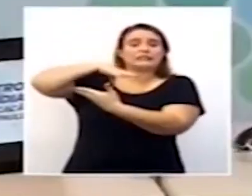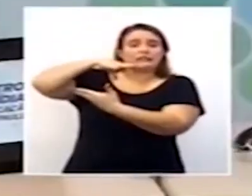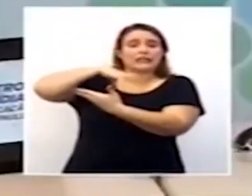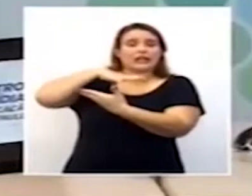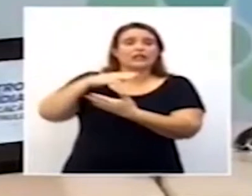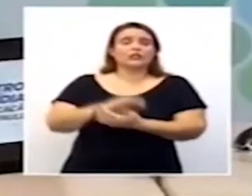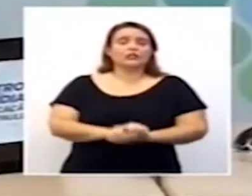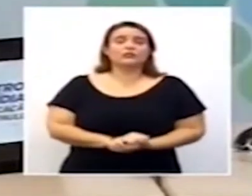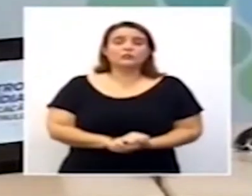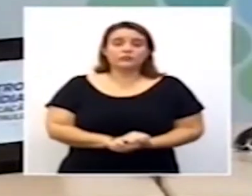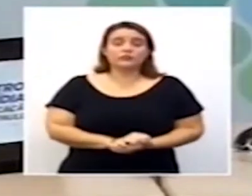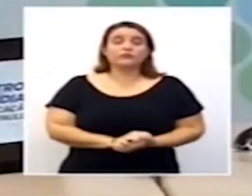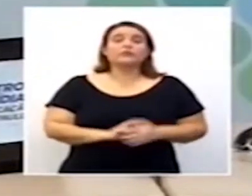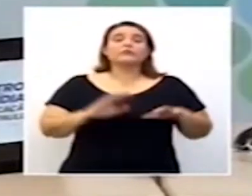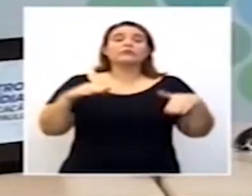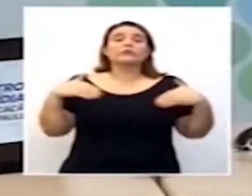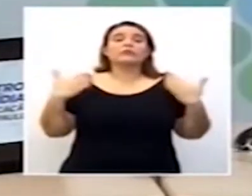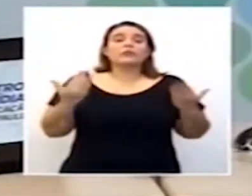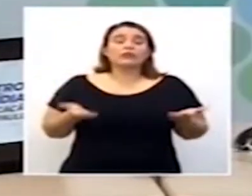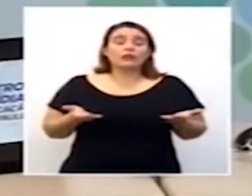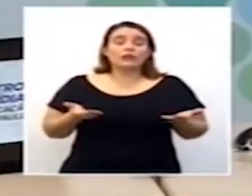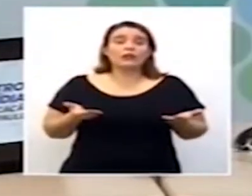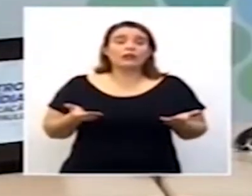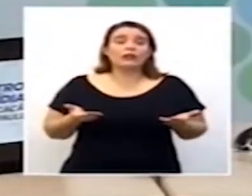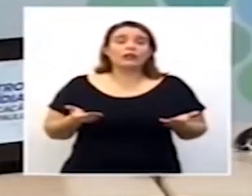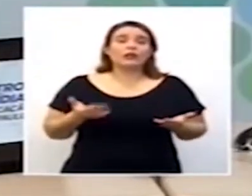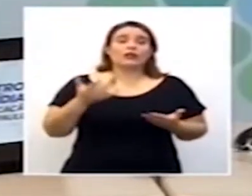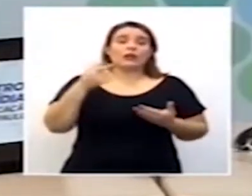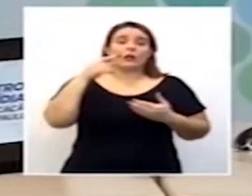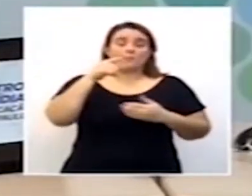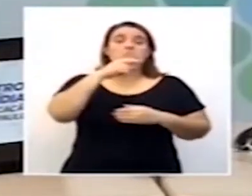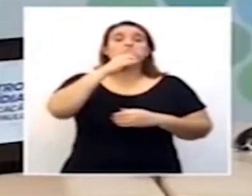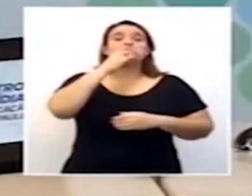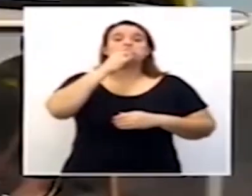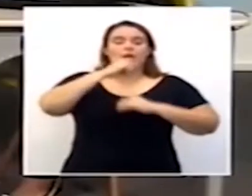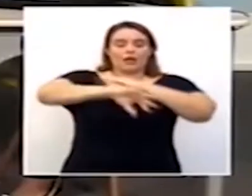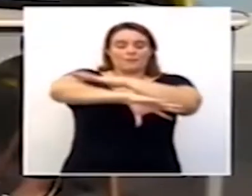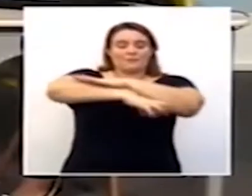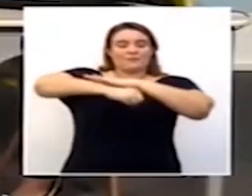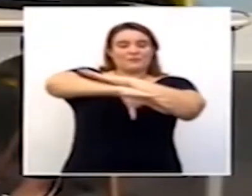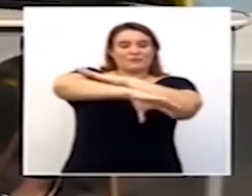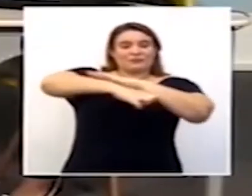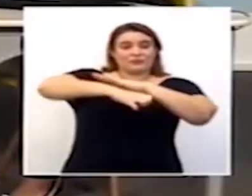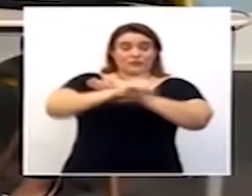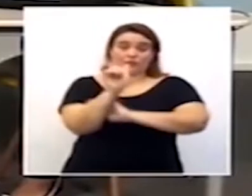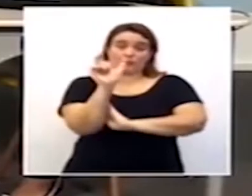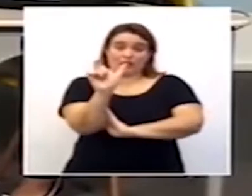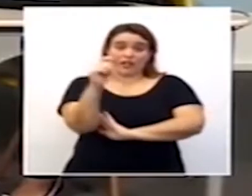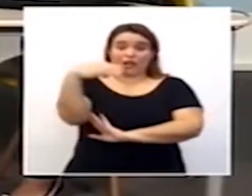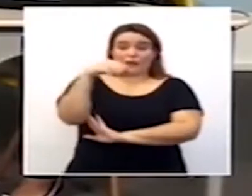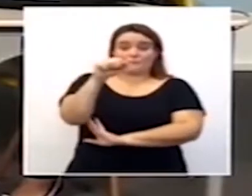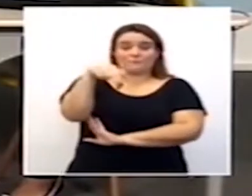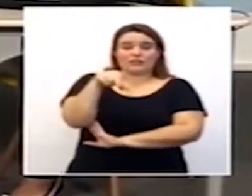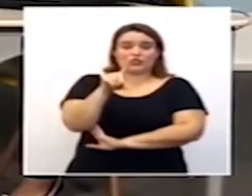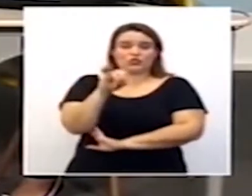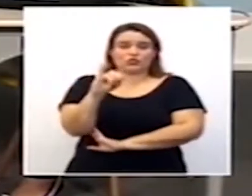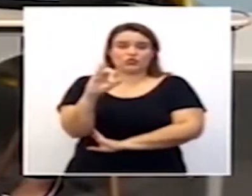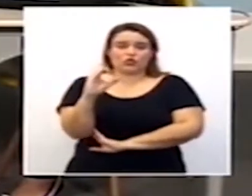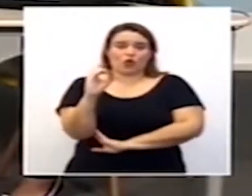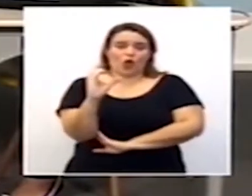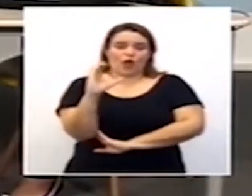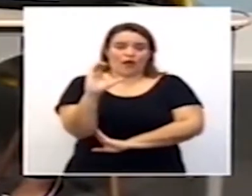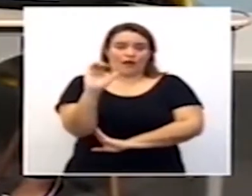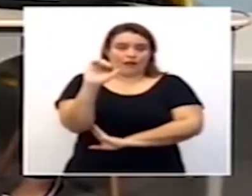pensar numa palavra gente é a mandioca sim por exemplo existe uma diversidade